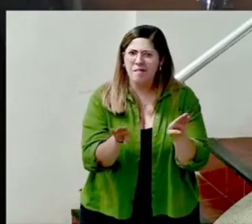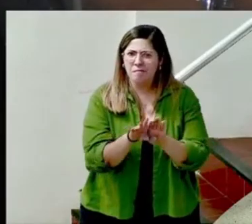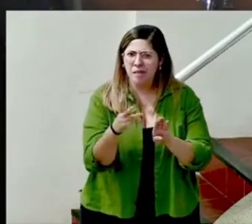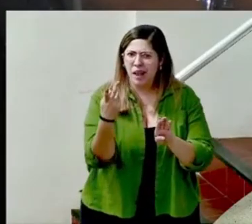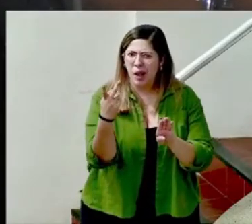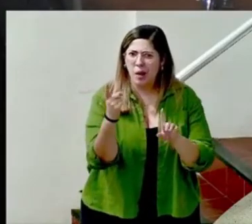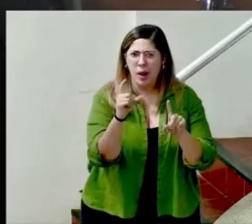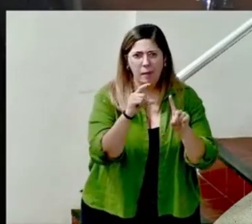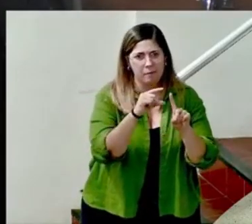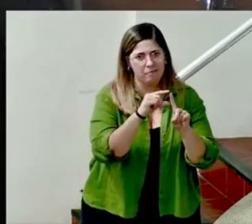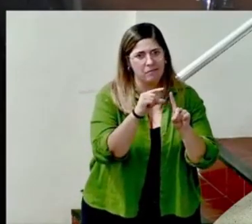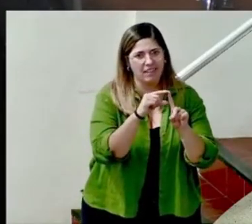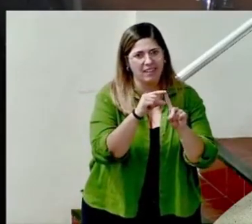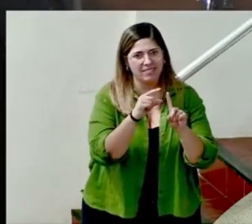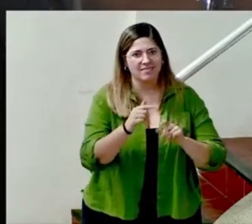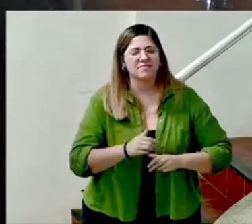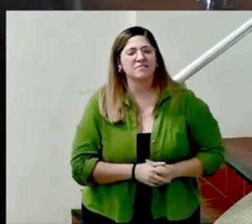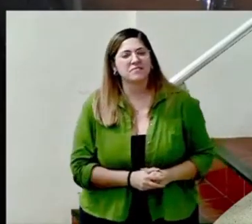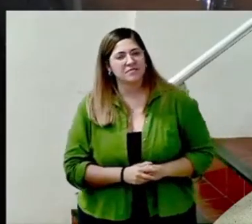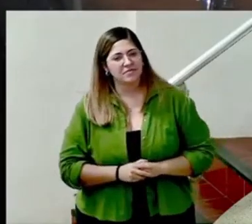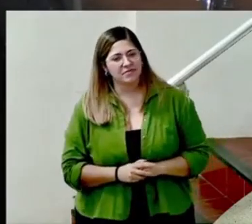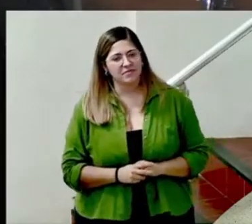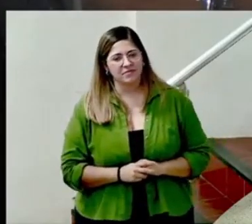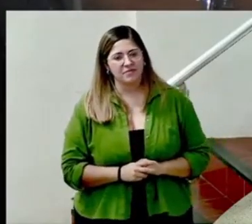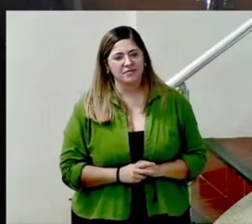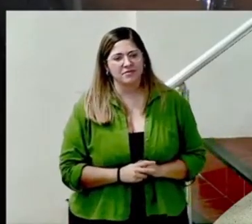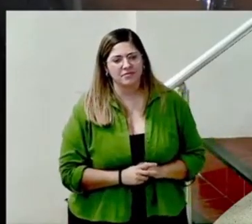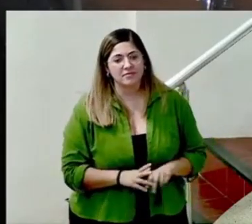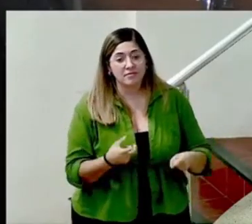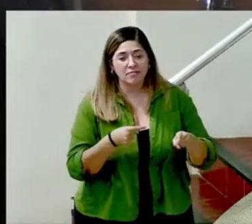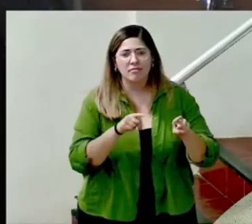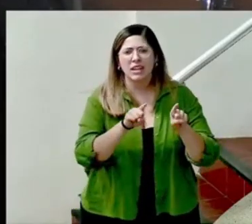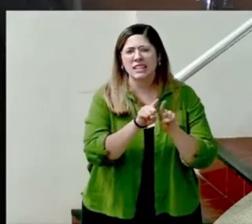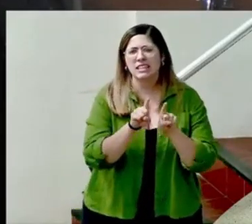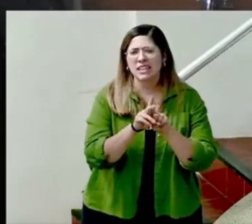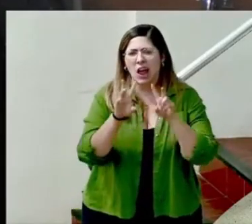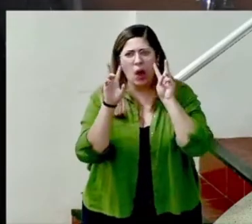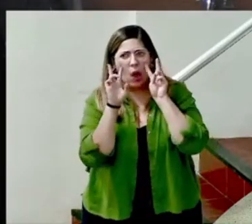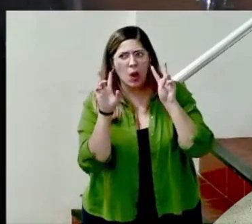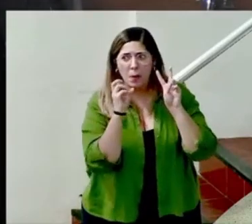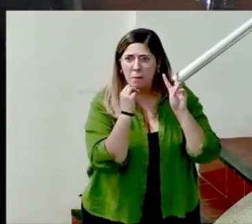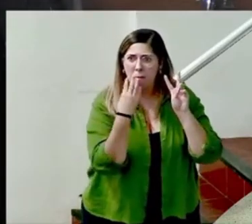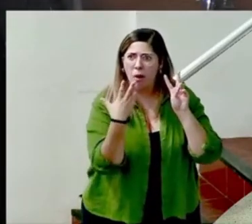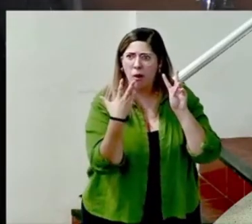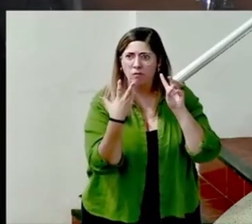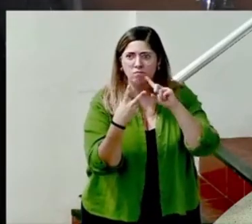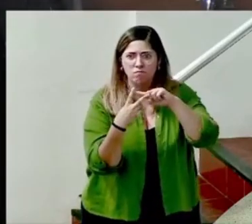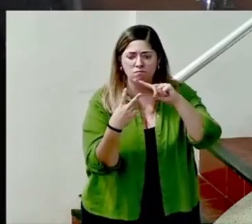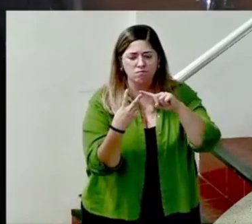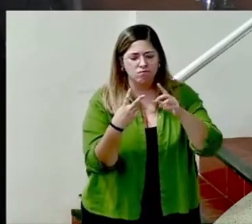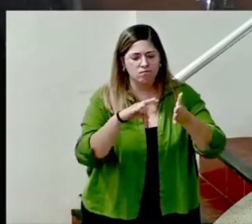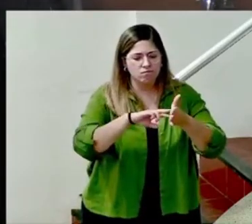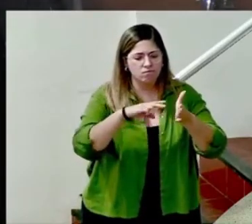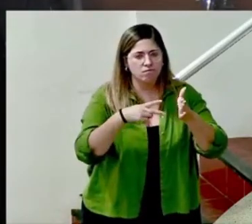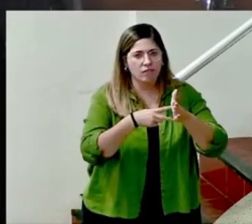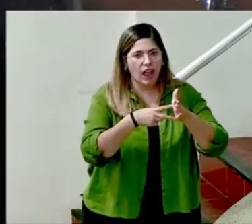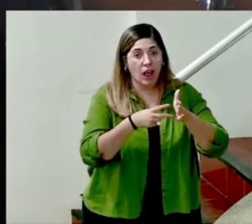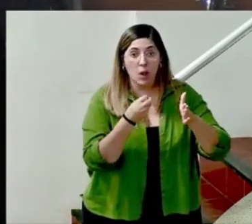do capítulo 6. Portanto, os olhos bons carregam esse duplo sentido, tanto de